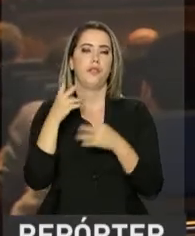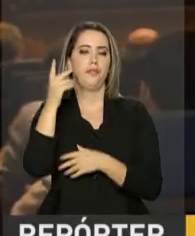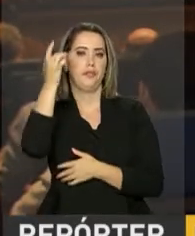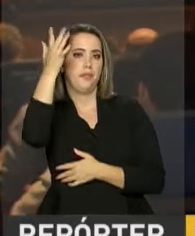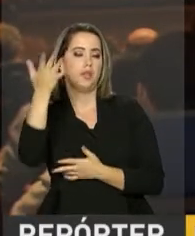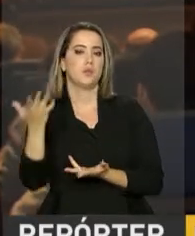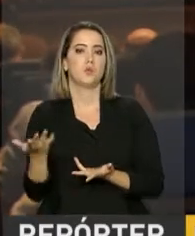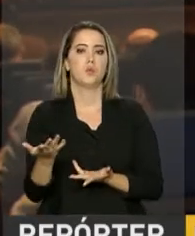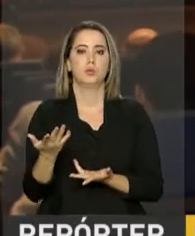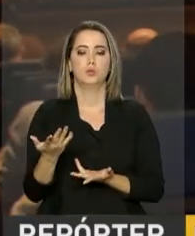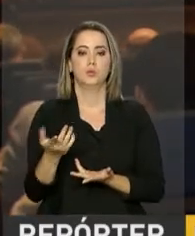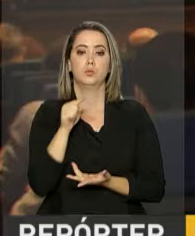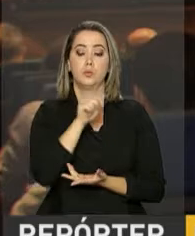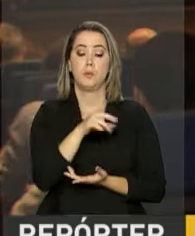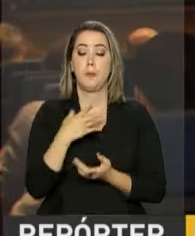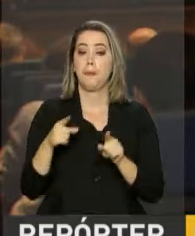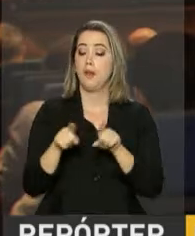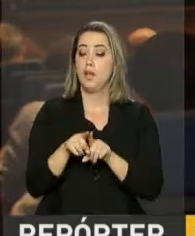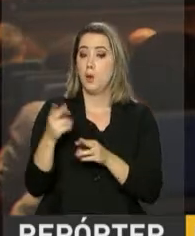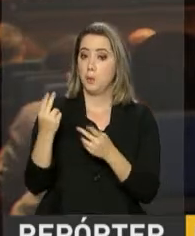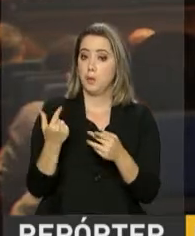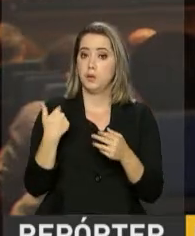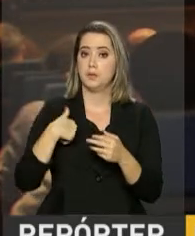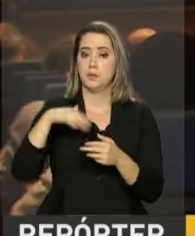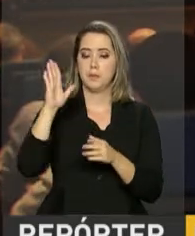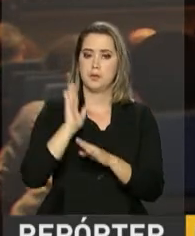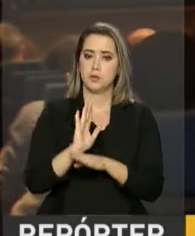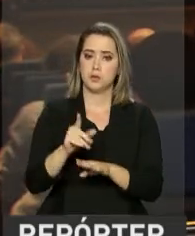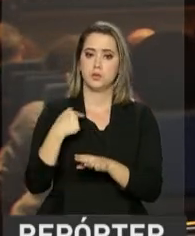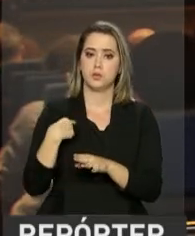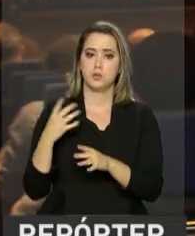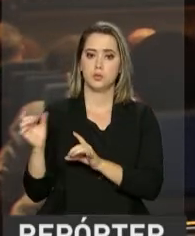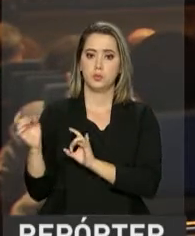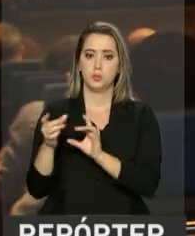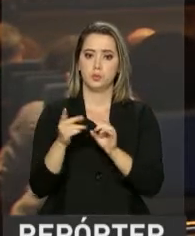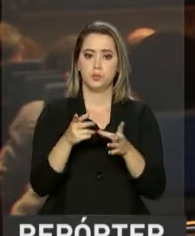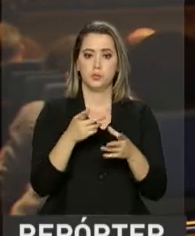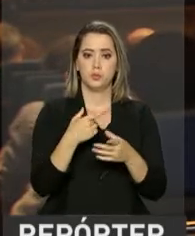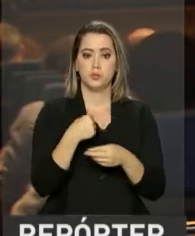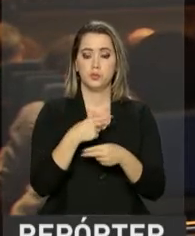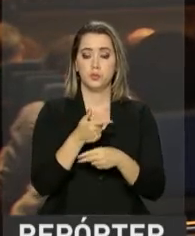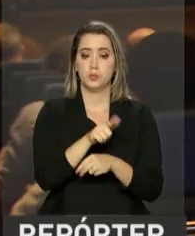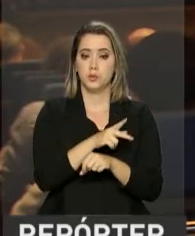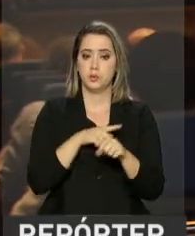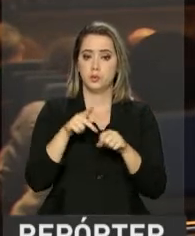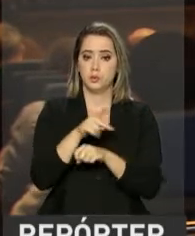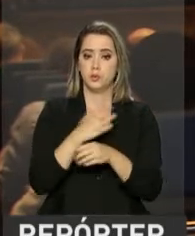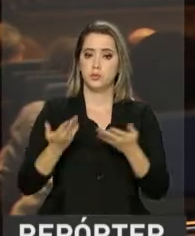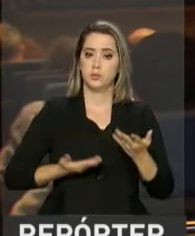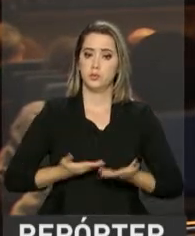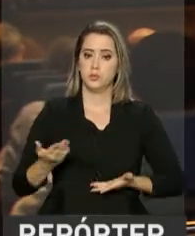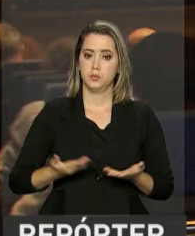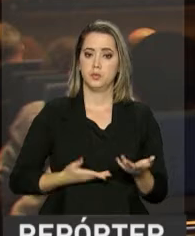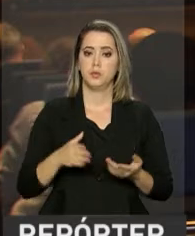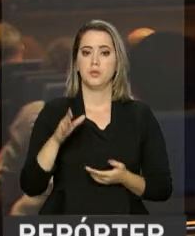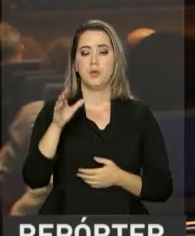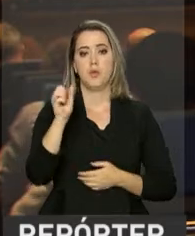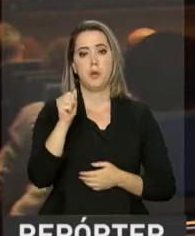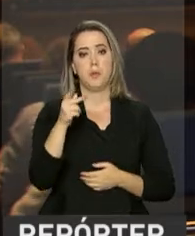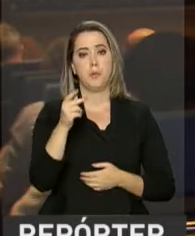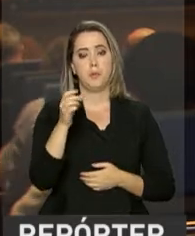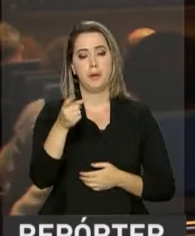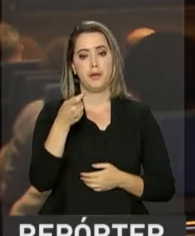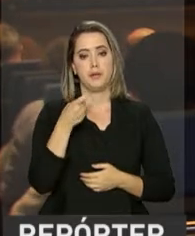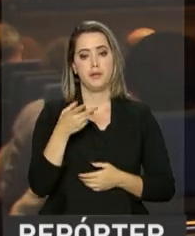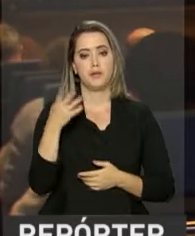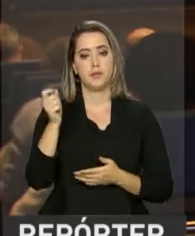micro empresários como o daniel possam ter mais suporte na hora de exportar os seus produtos e serviços a apex brasil eo sebrae